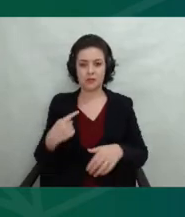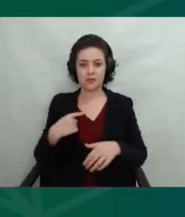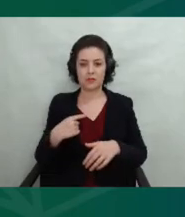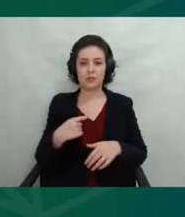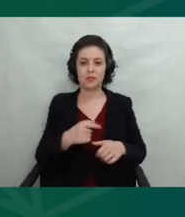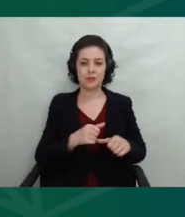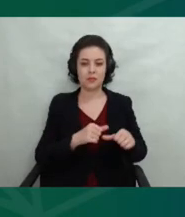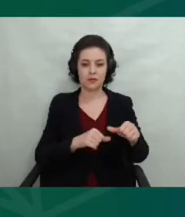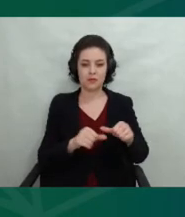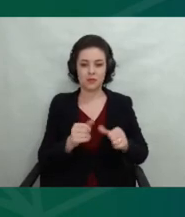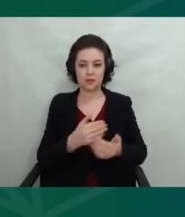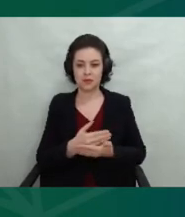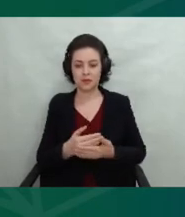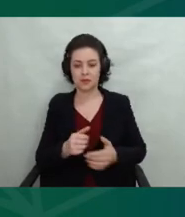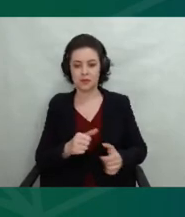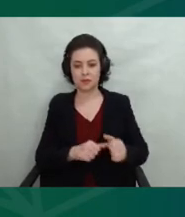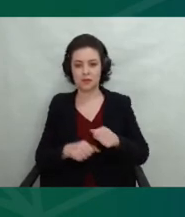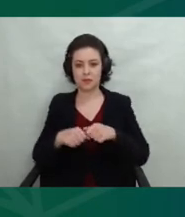Próximo.